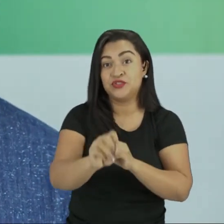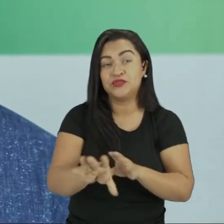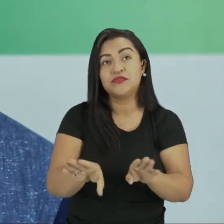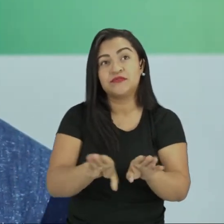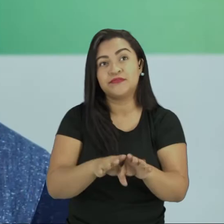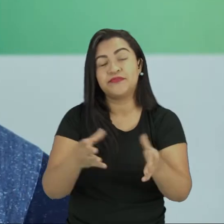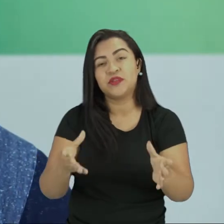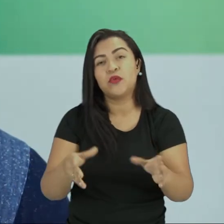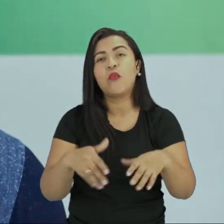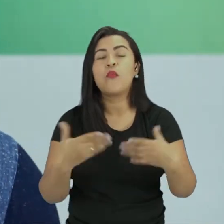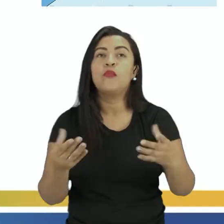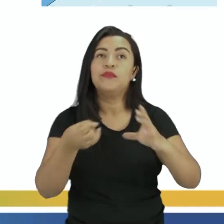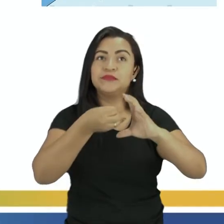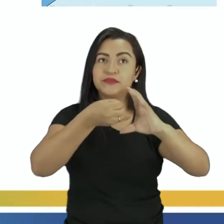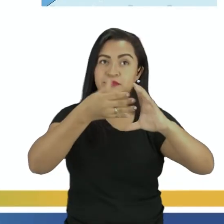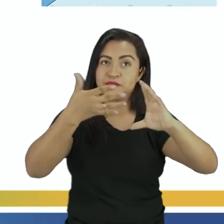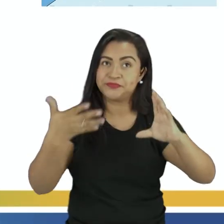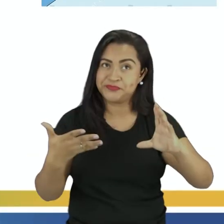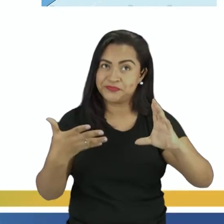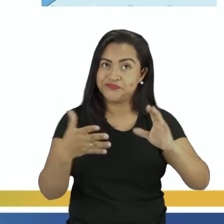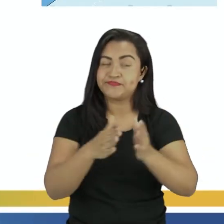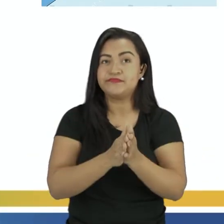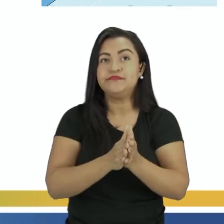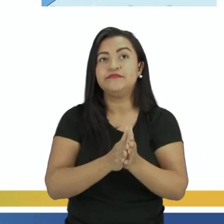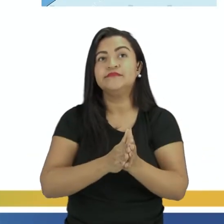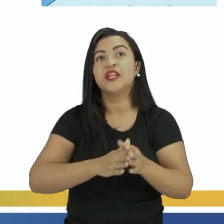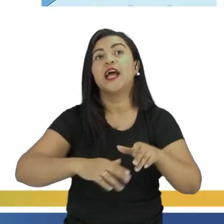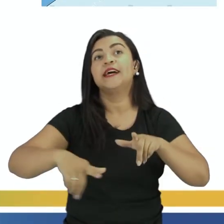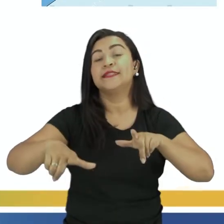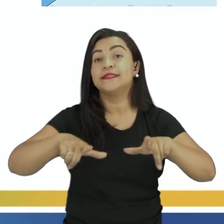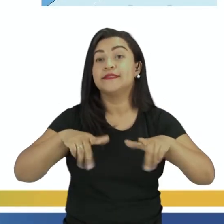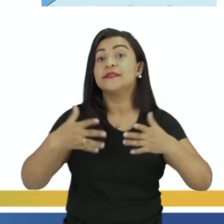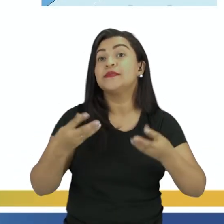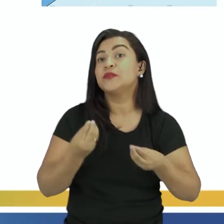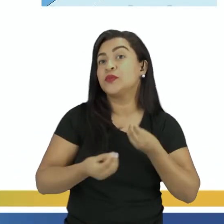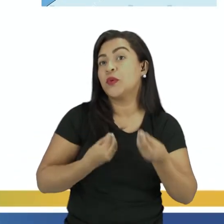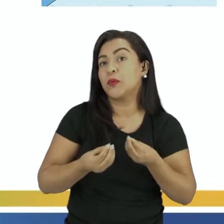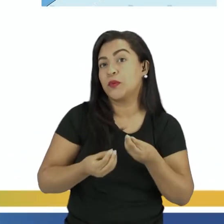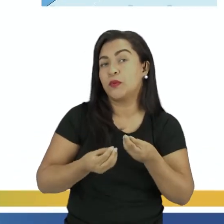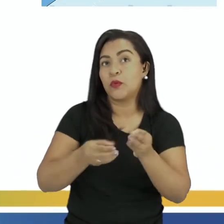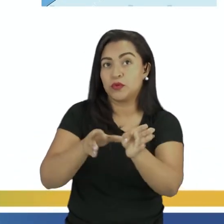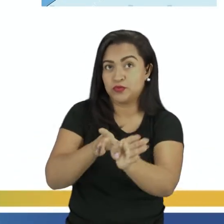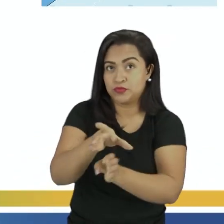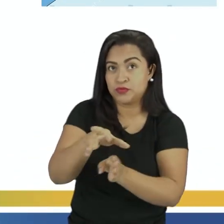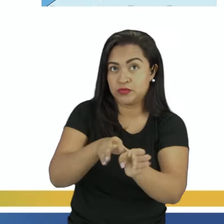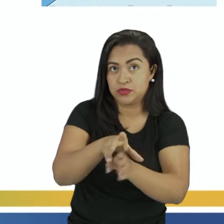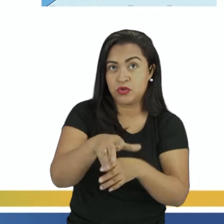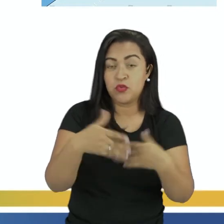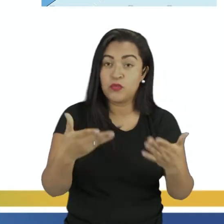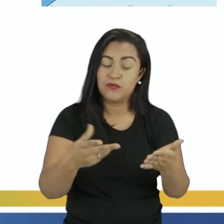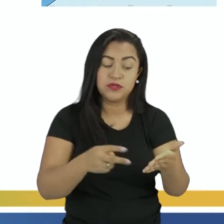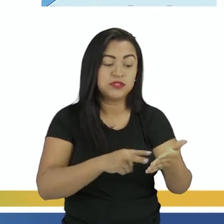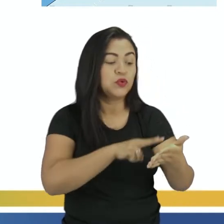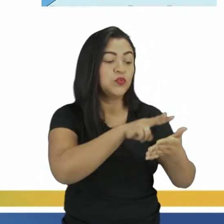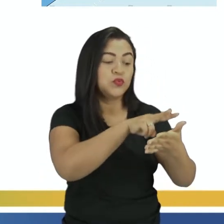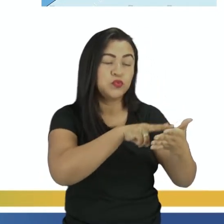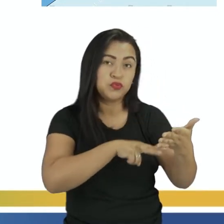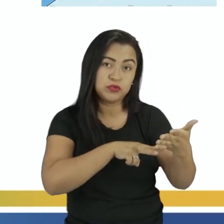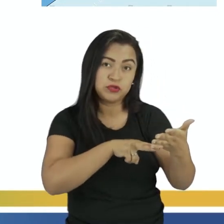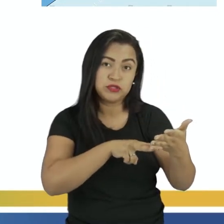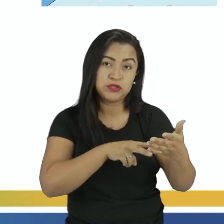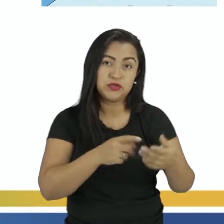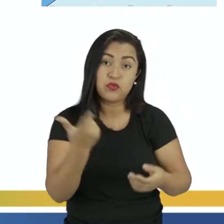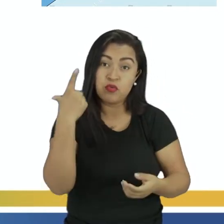dele? Trabalhar com a instrução, uma vez que o objetivo é conduzir o leitor a realizar uma